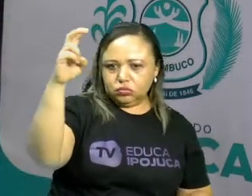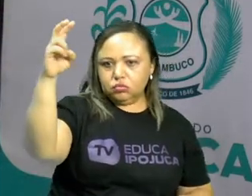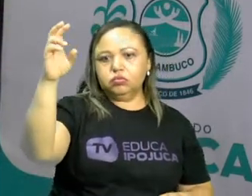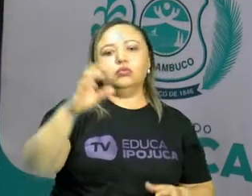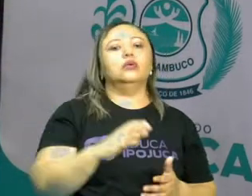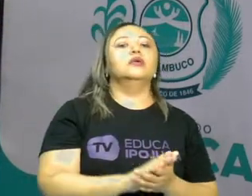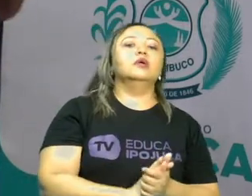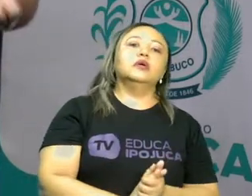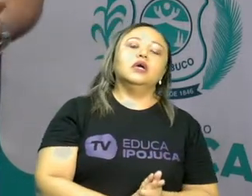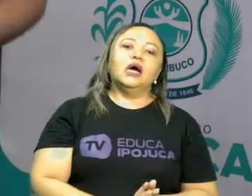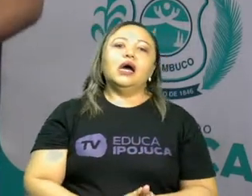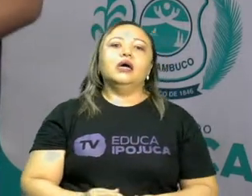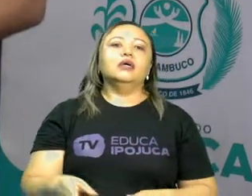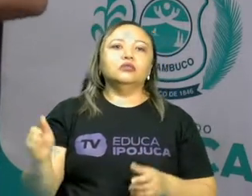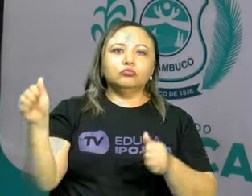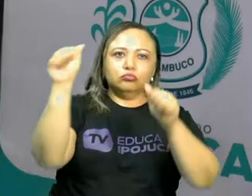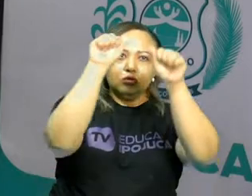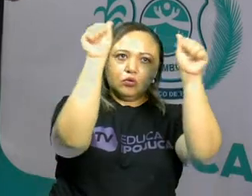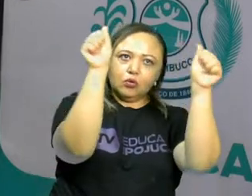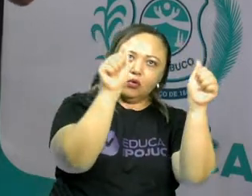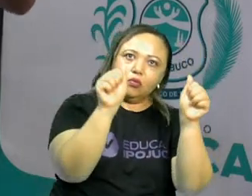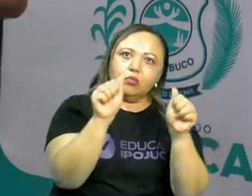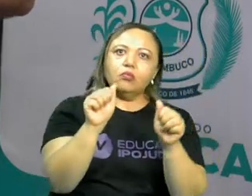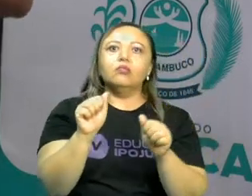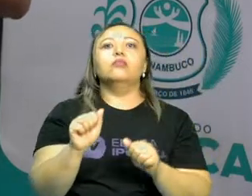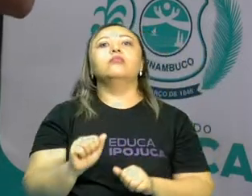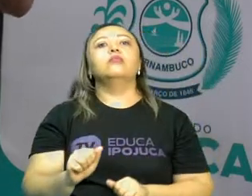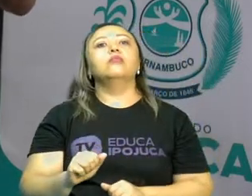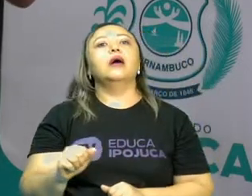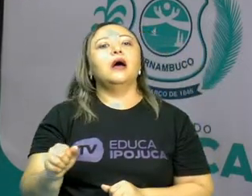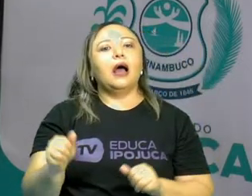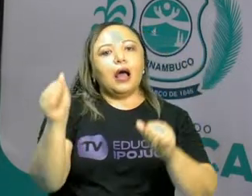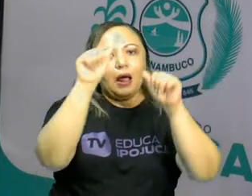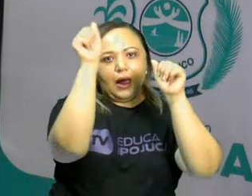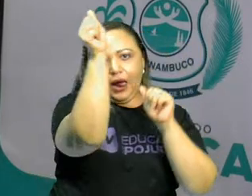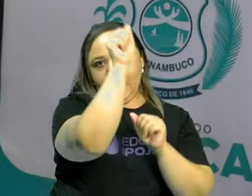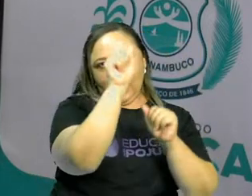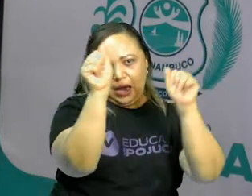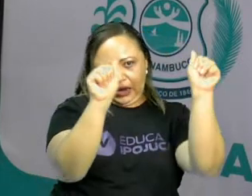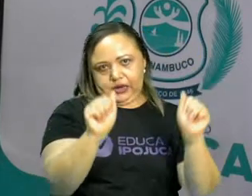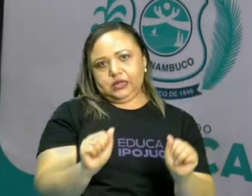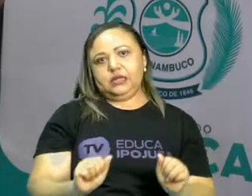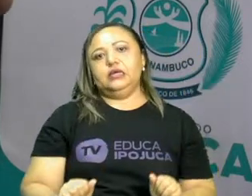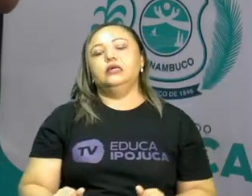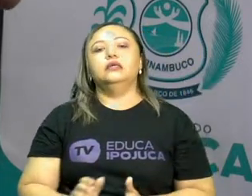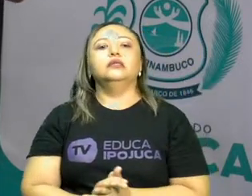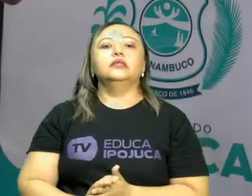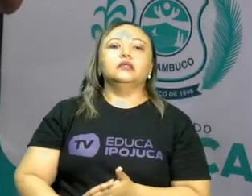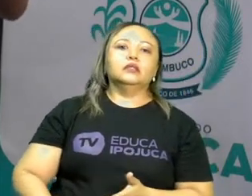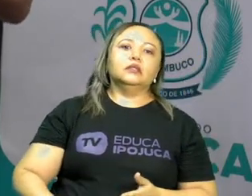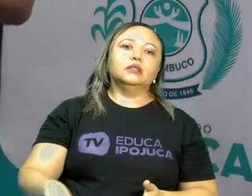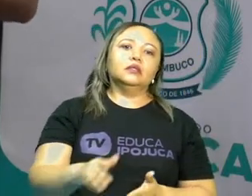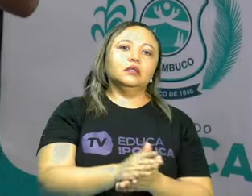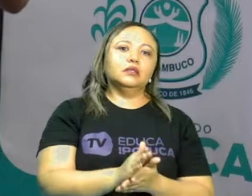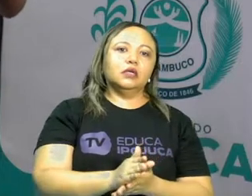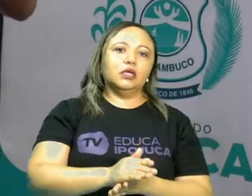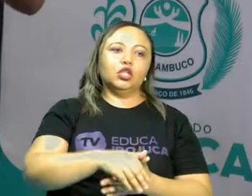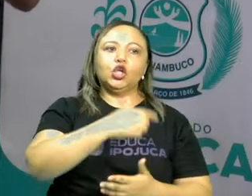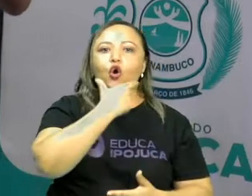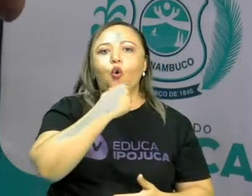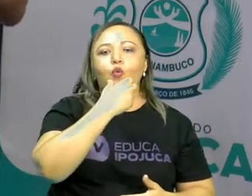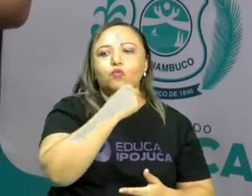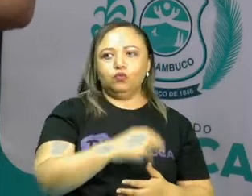obras ali não lado da grupo É o da 20 é então estes é esse momento que é o renascimento